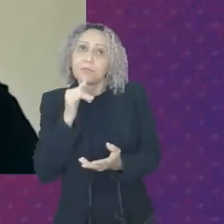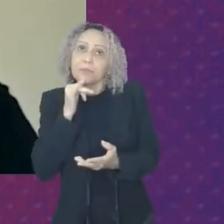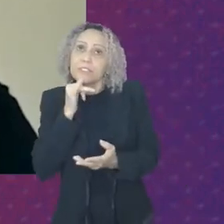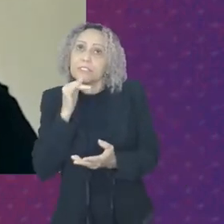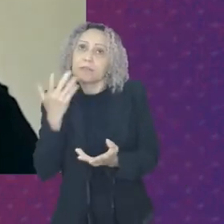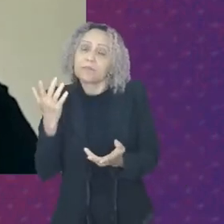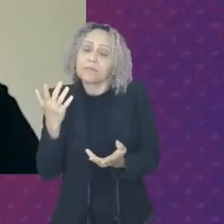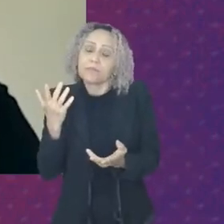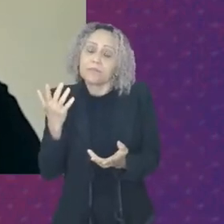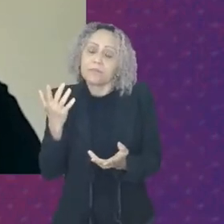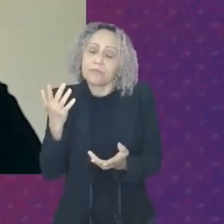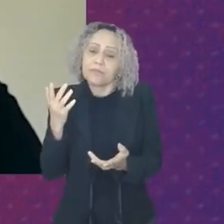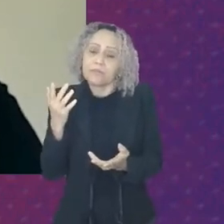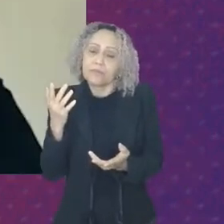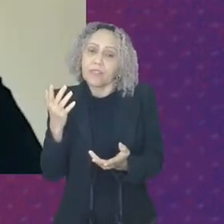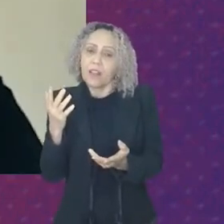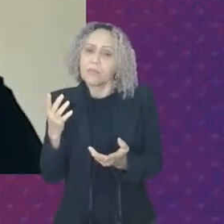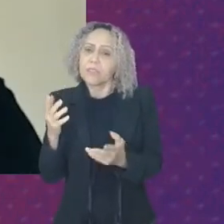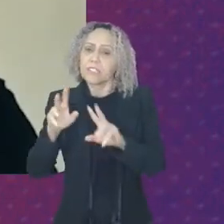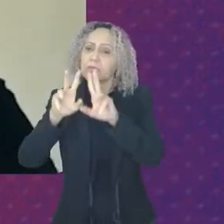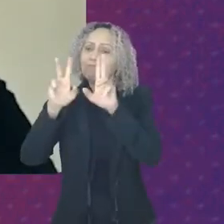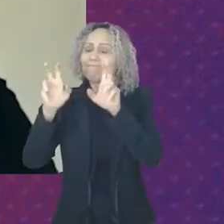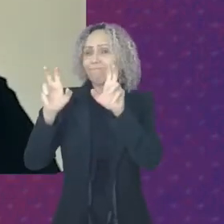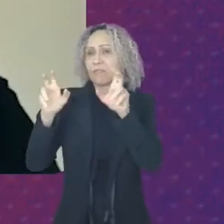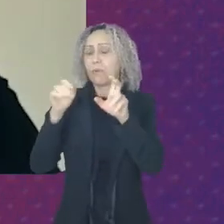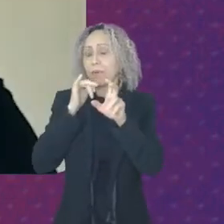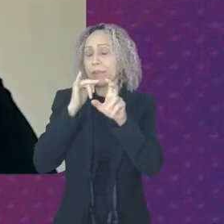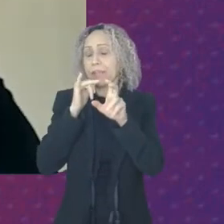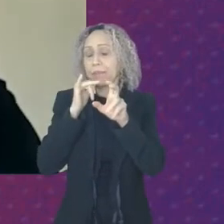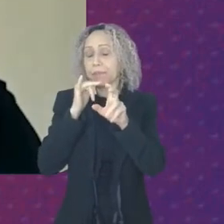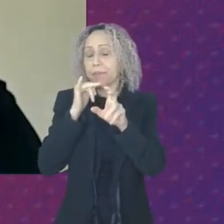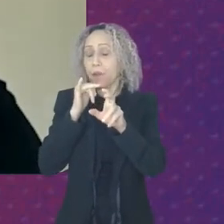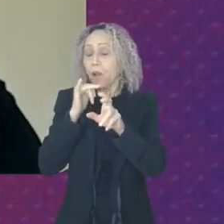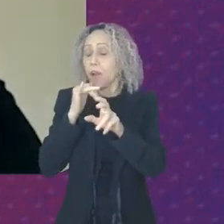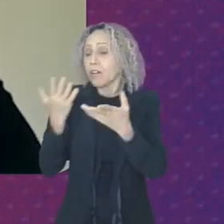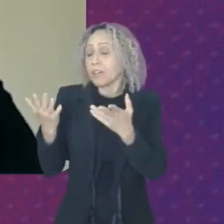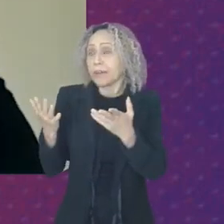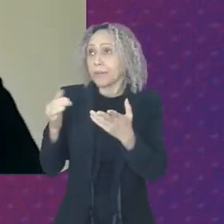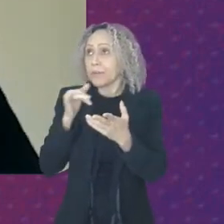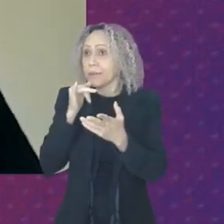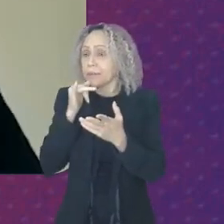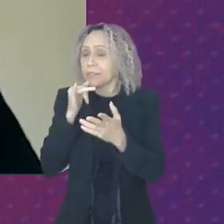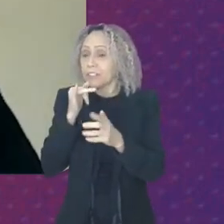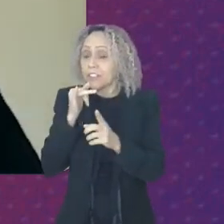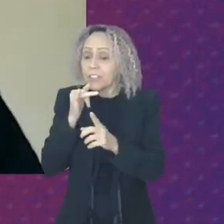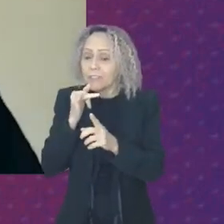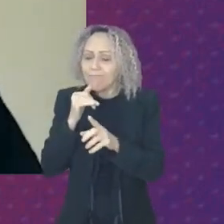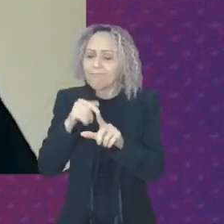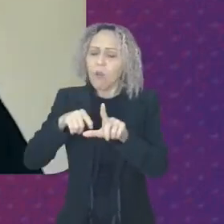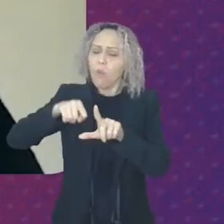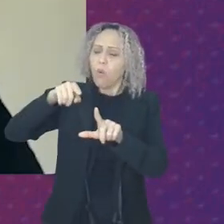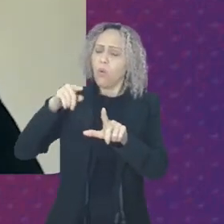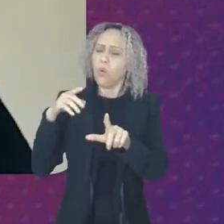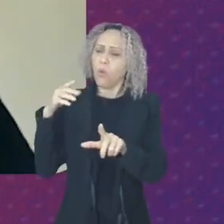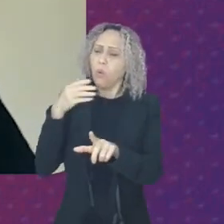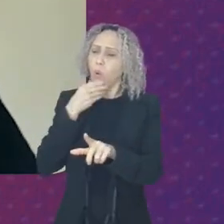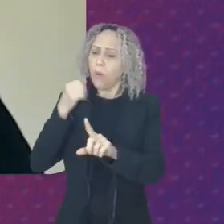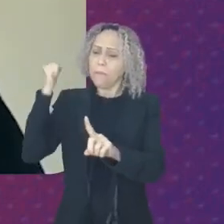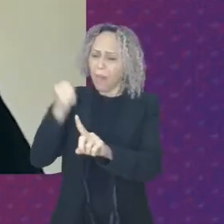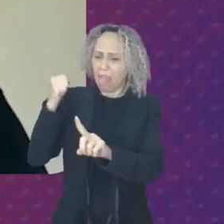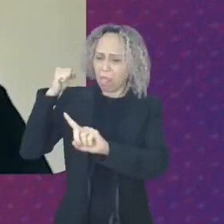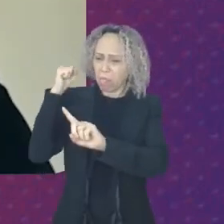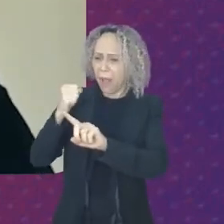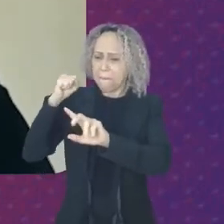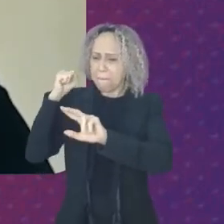as mulheres e feminicídios. Automaticamente, voltando ao exemplo do pacote das leis, as leis que o presidente Lula